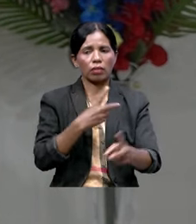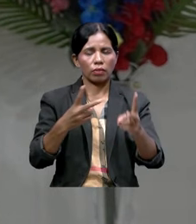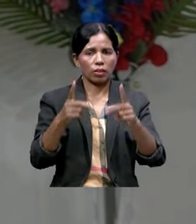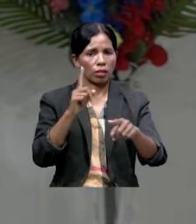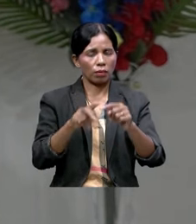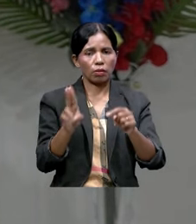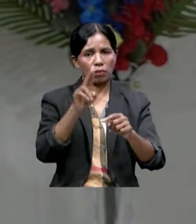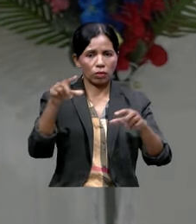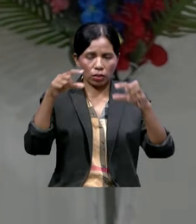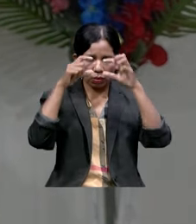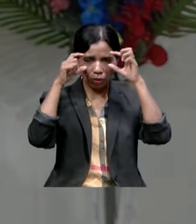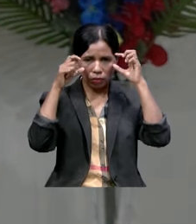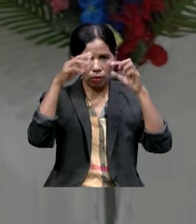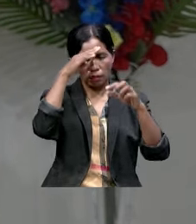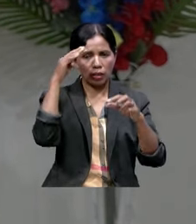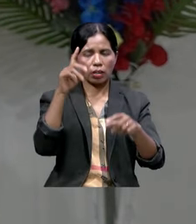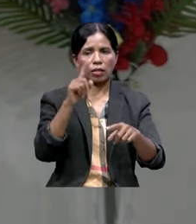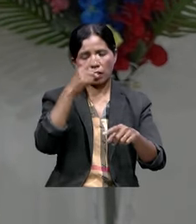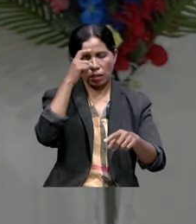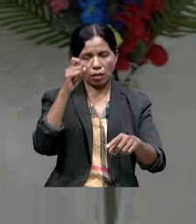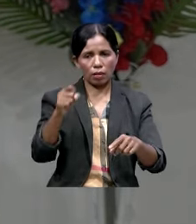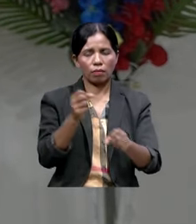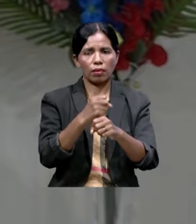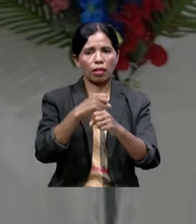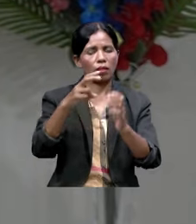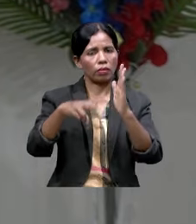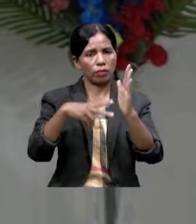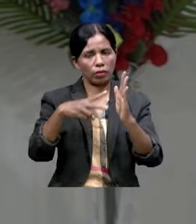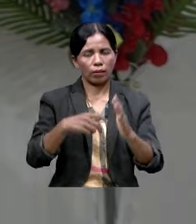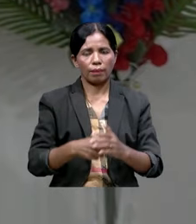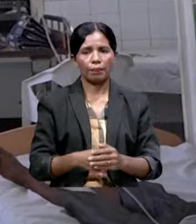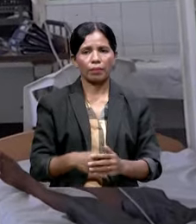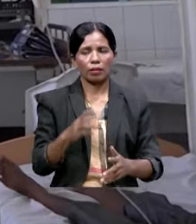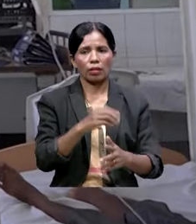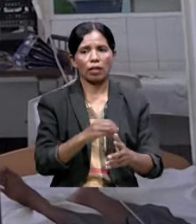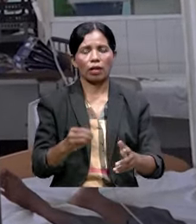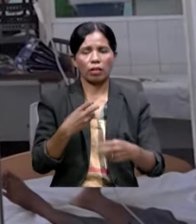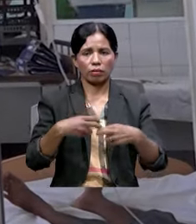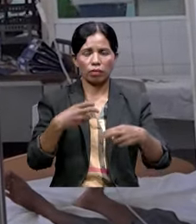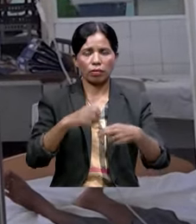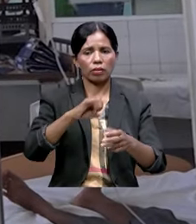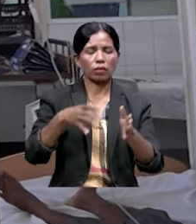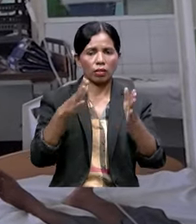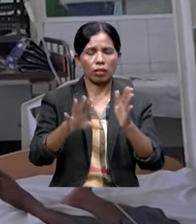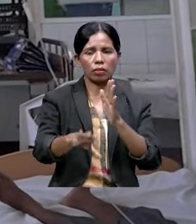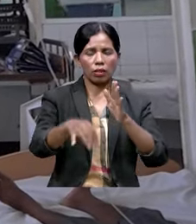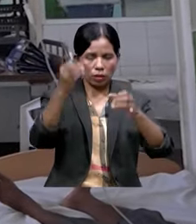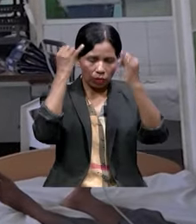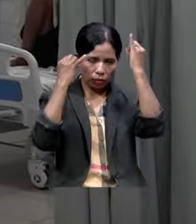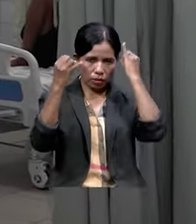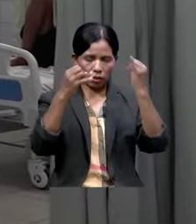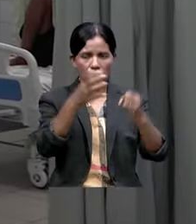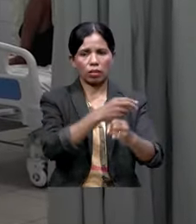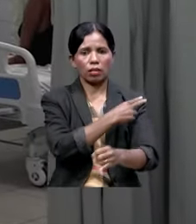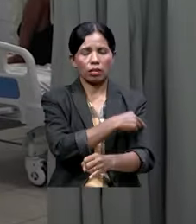la bele usa oclometan, tamba oclometan balum bele halo filmagem. O circular ne, assustar jornalista sira atu retan informação e arredores